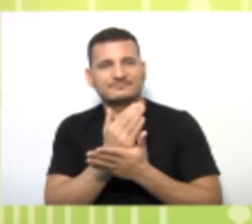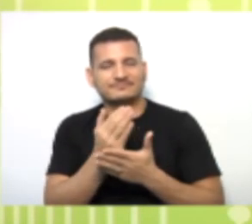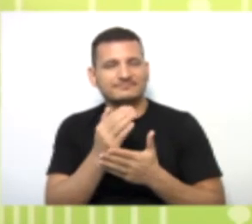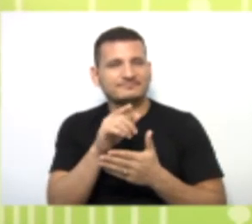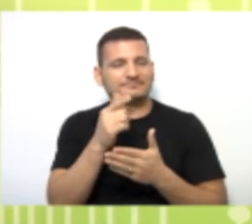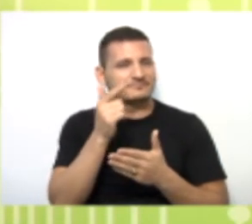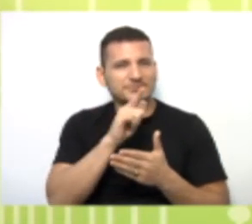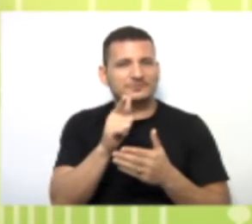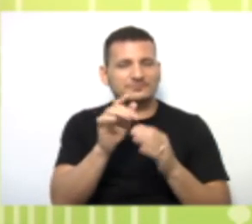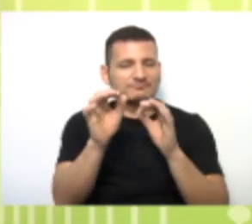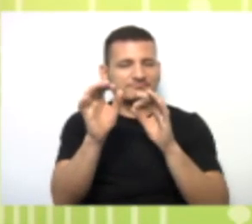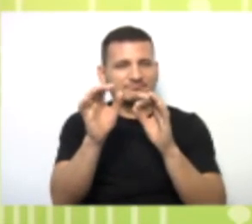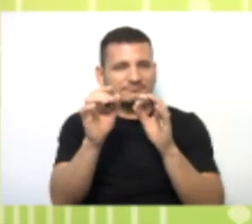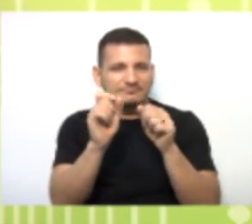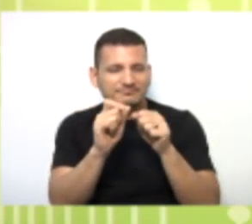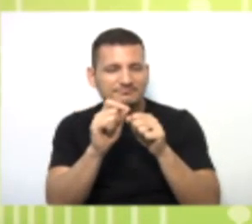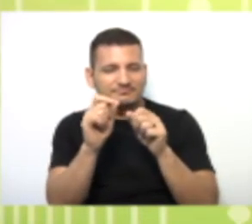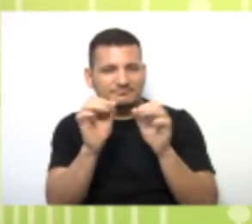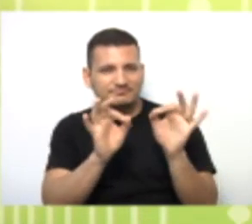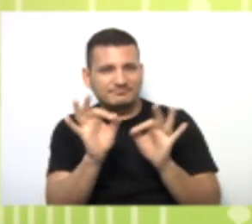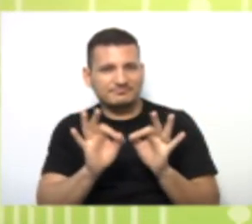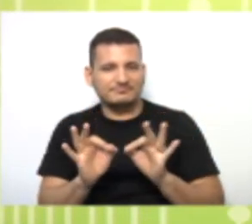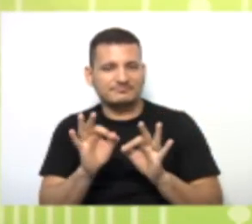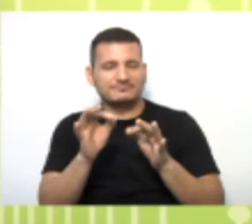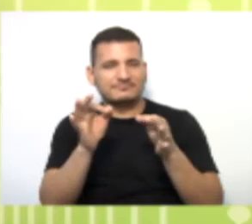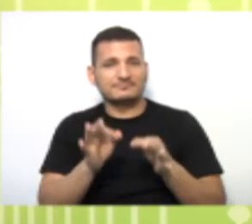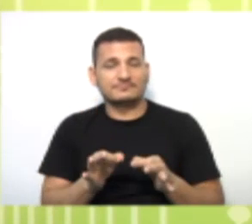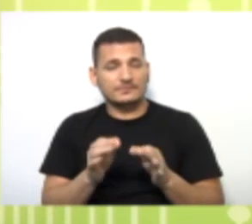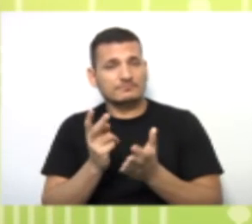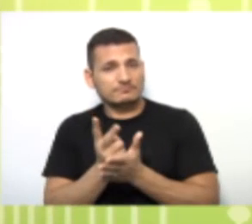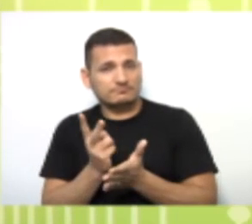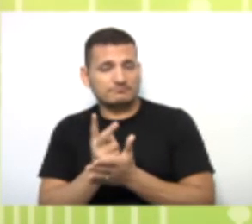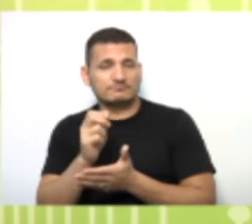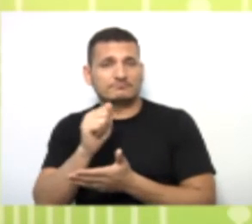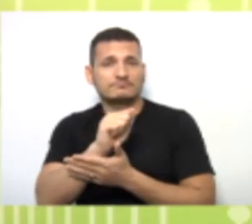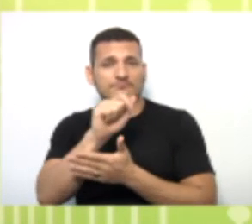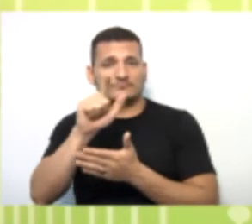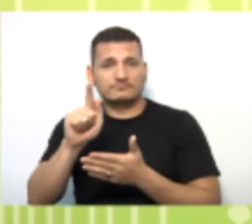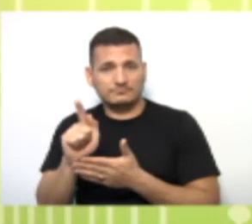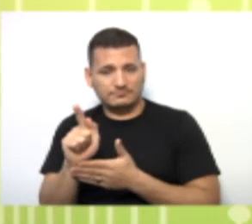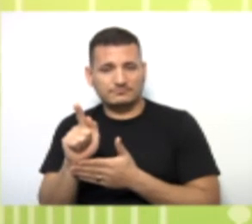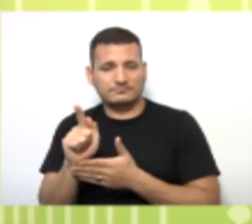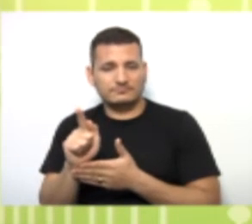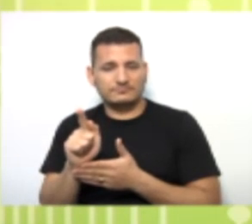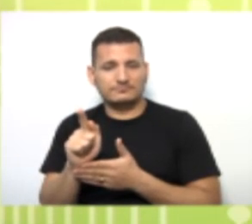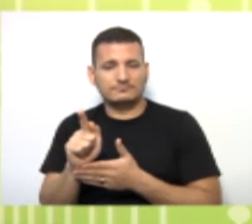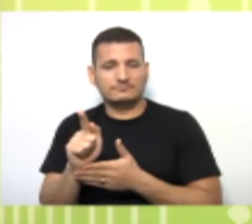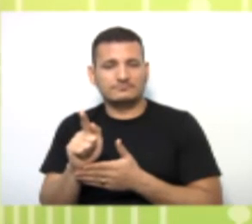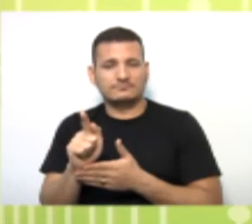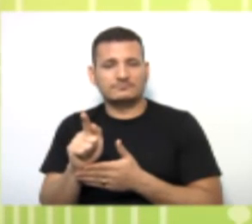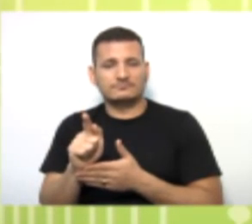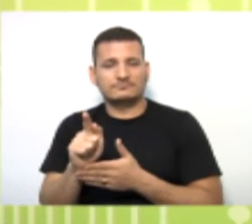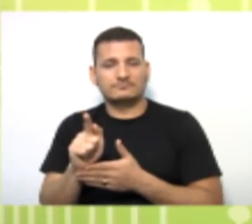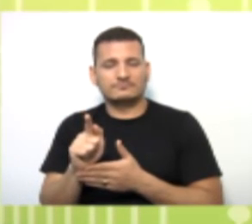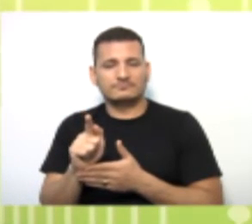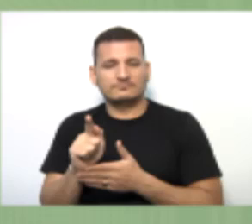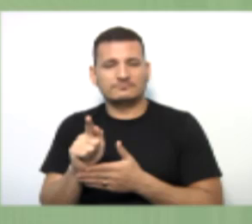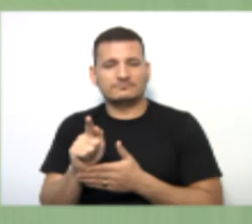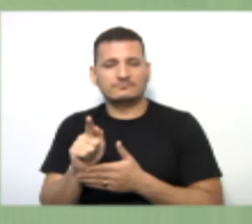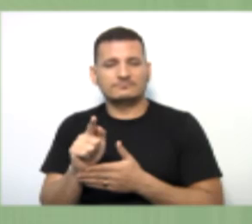cumprir aí de forma adequada, tá? A mesma coisa se aplica para o algoritmo. Isso se chama, posso até chamar dos